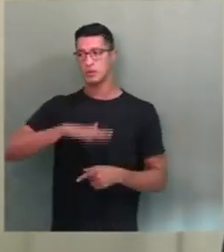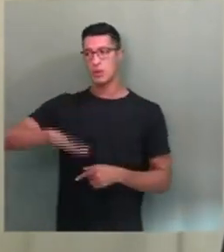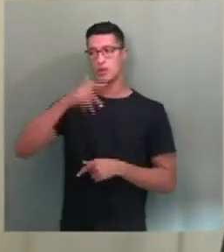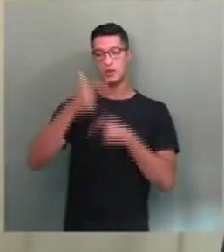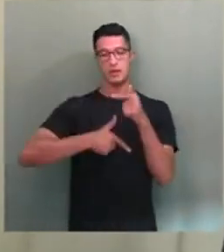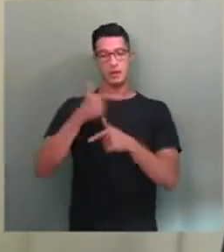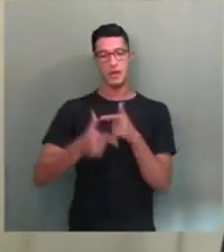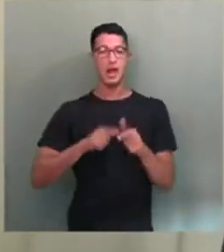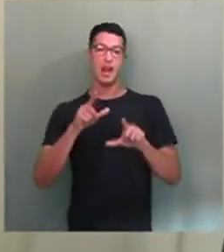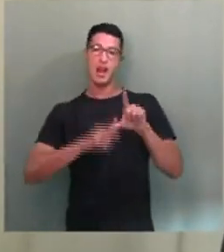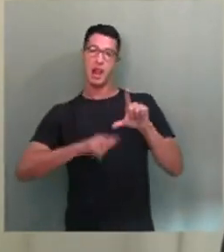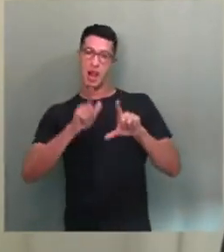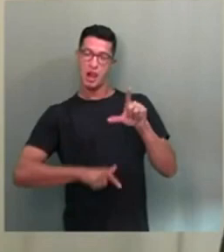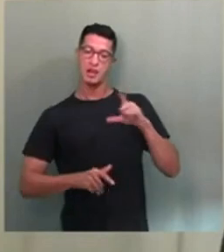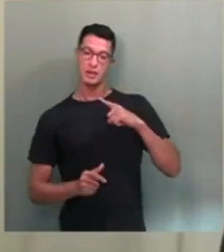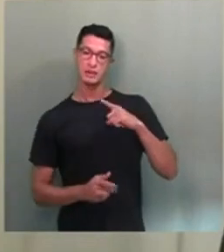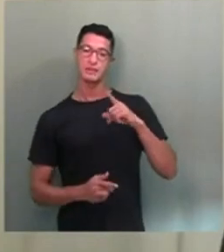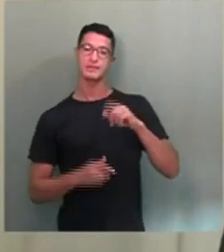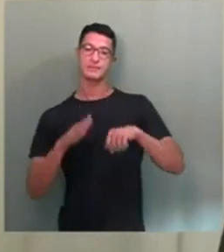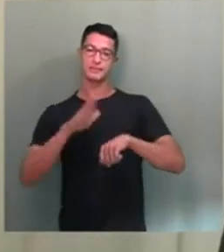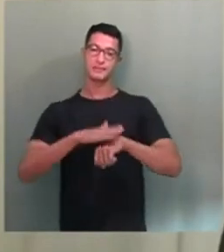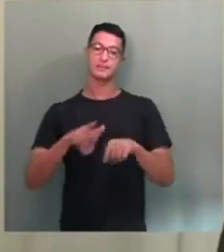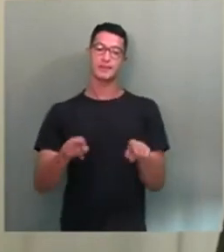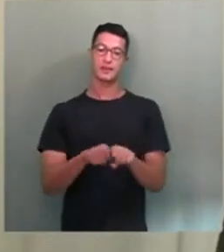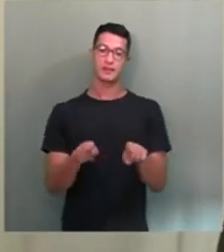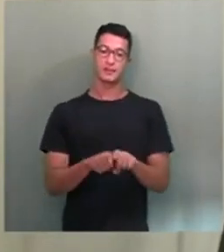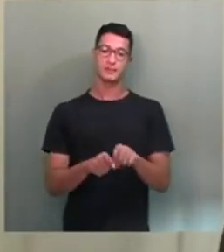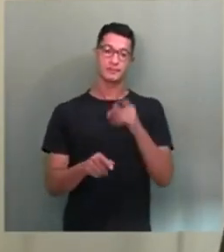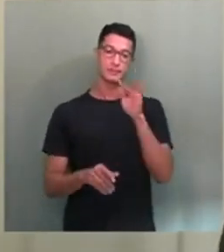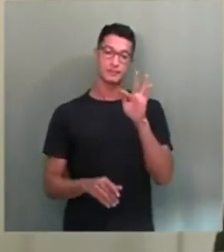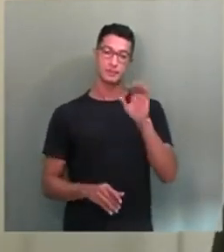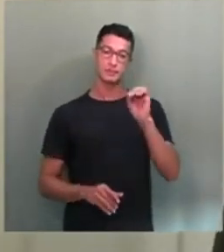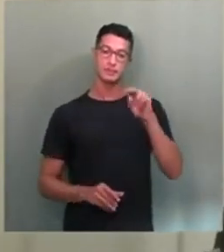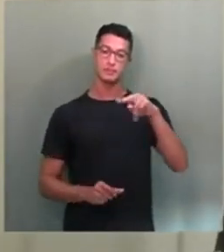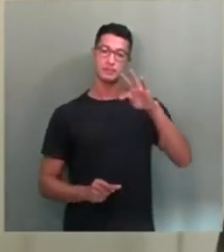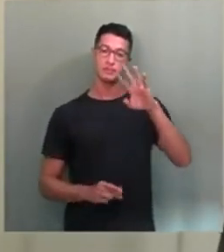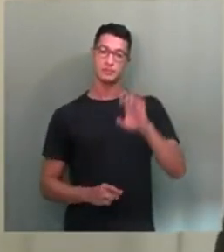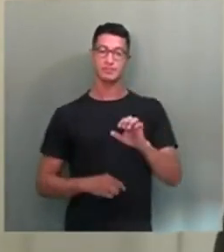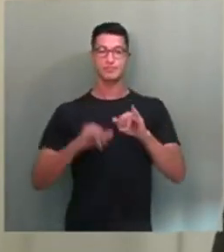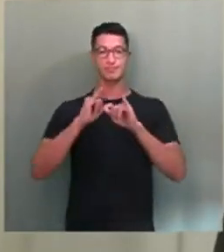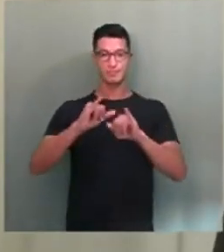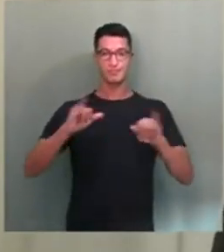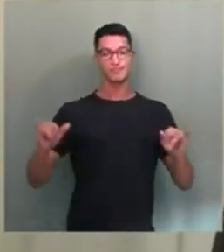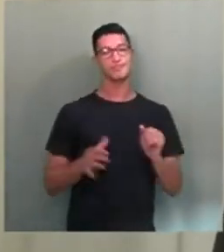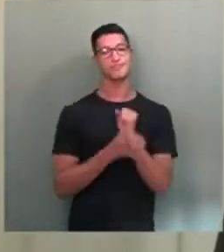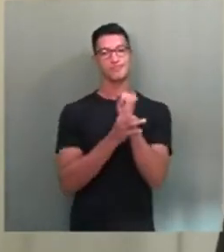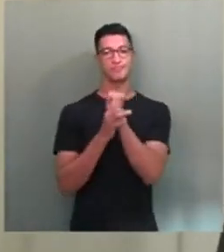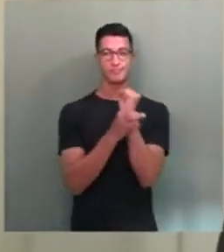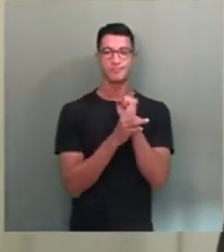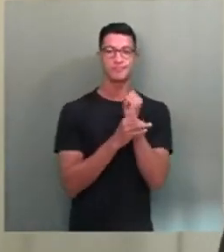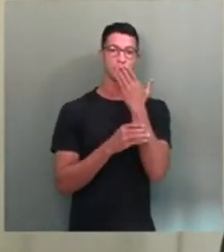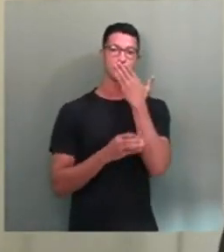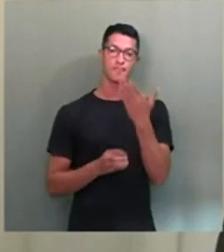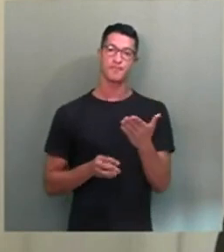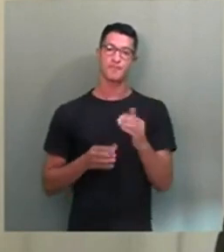atividades legislativas, tornou-se também uma fonte de informação segura no combate às fake news.